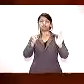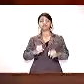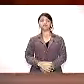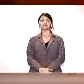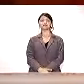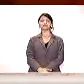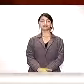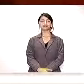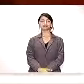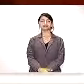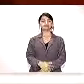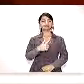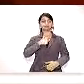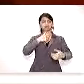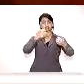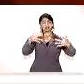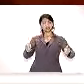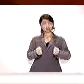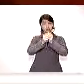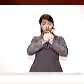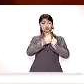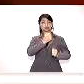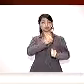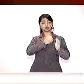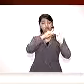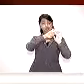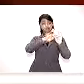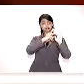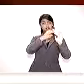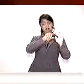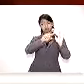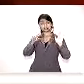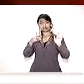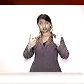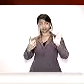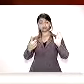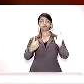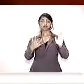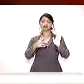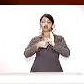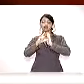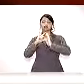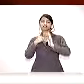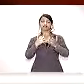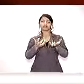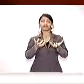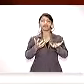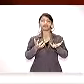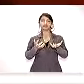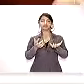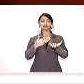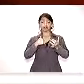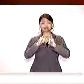48 relato em conjunto os itens 29 a 31 bom antes porém queria passar